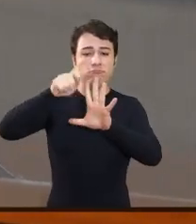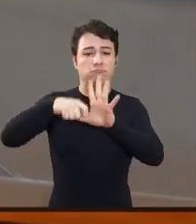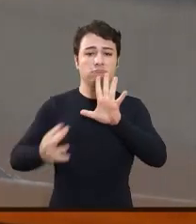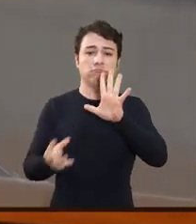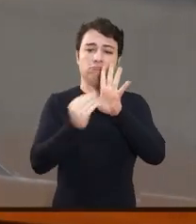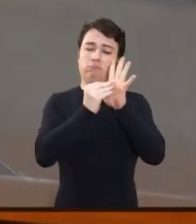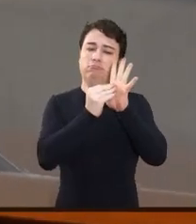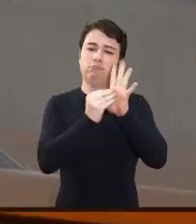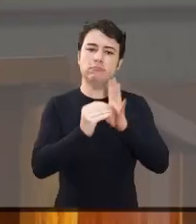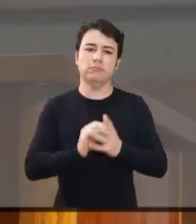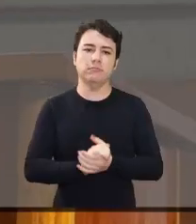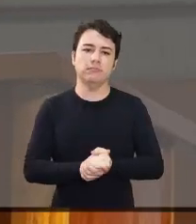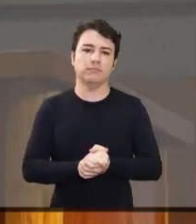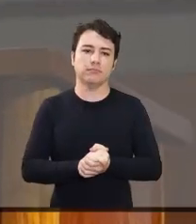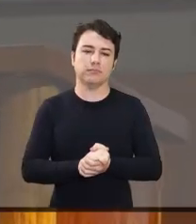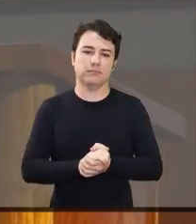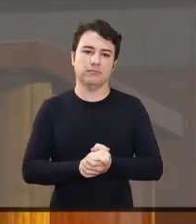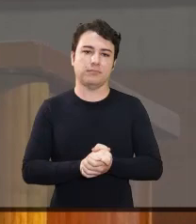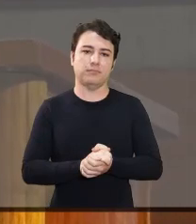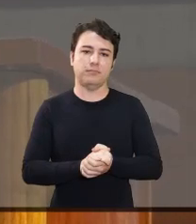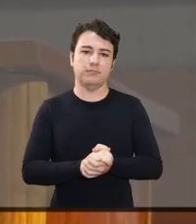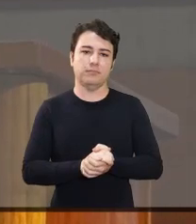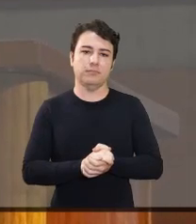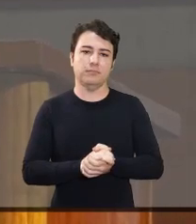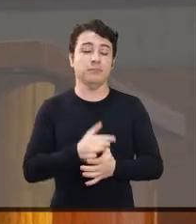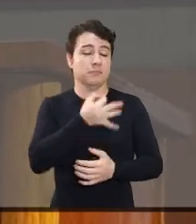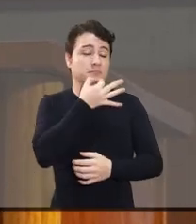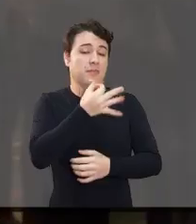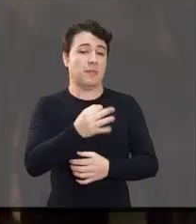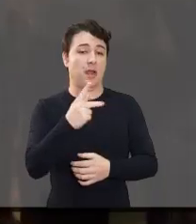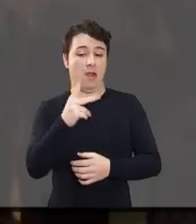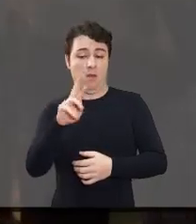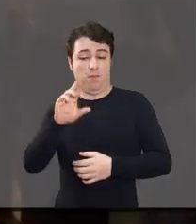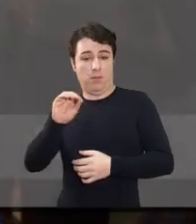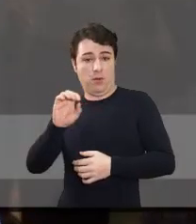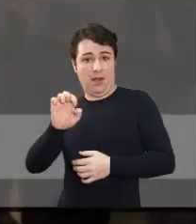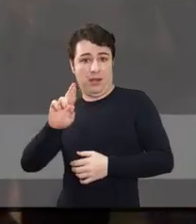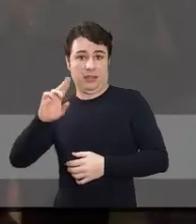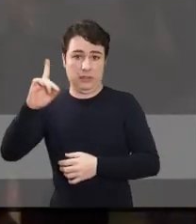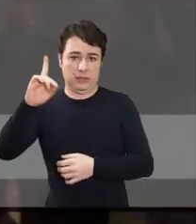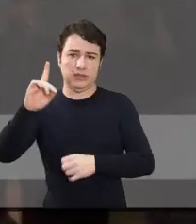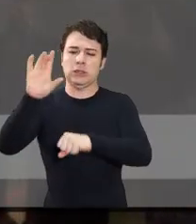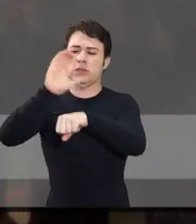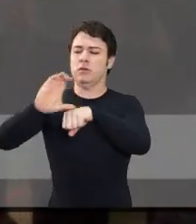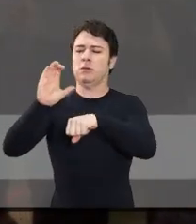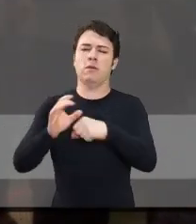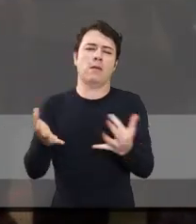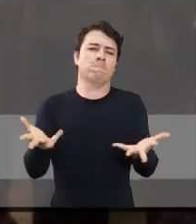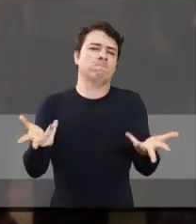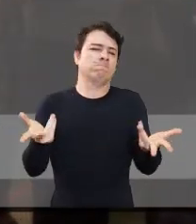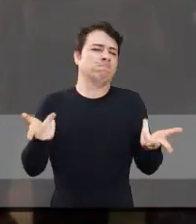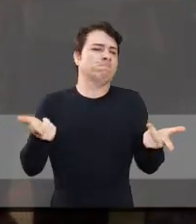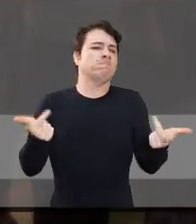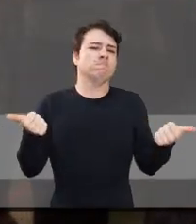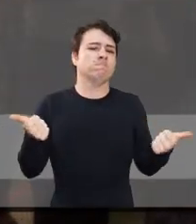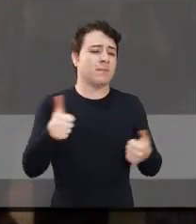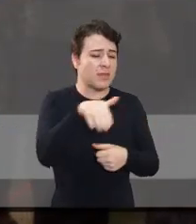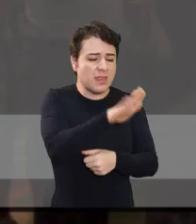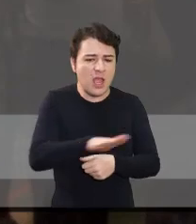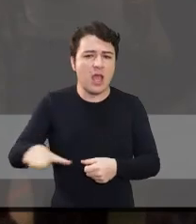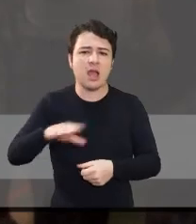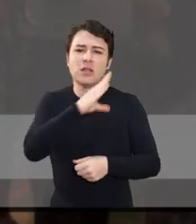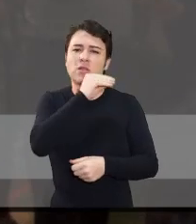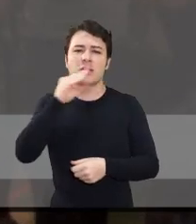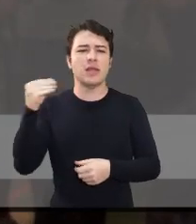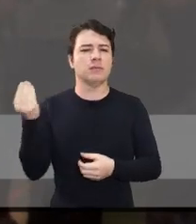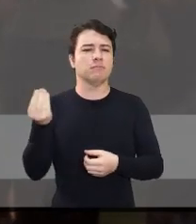do ProERD, Tenente Santana, marcou presença no evento. Eu acredito que esse é o maior curso da